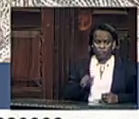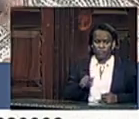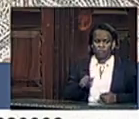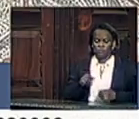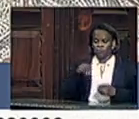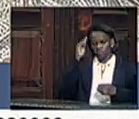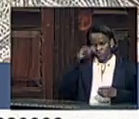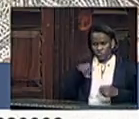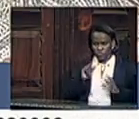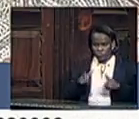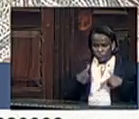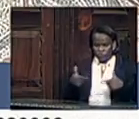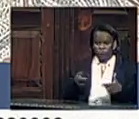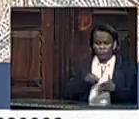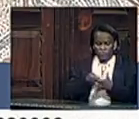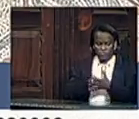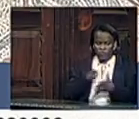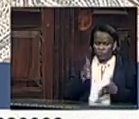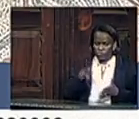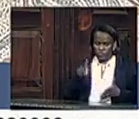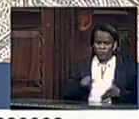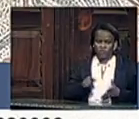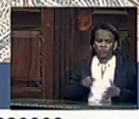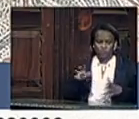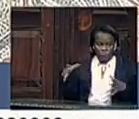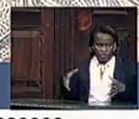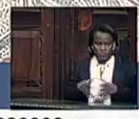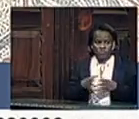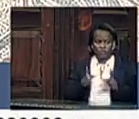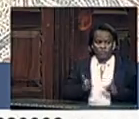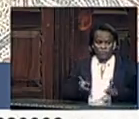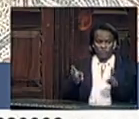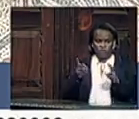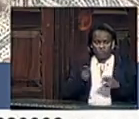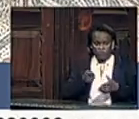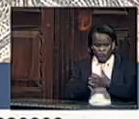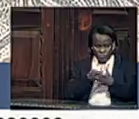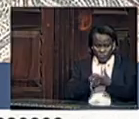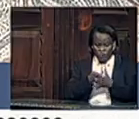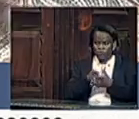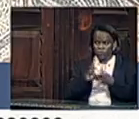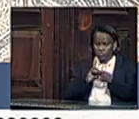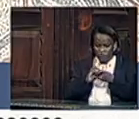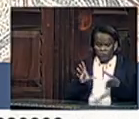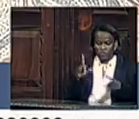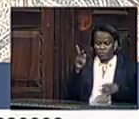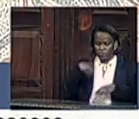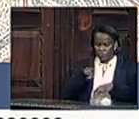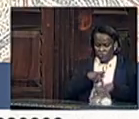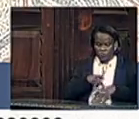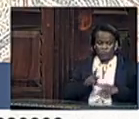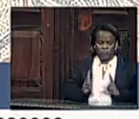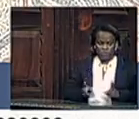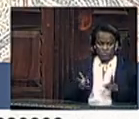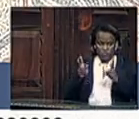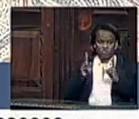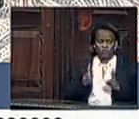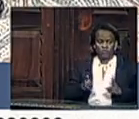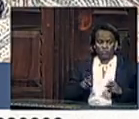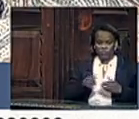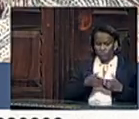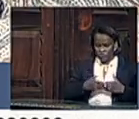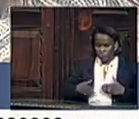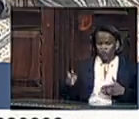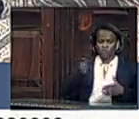lutar. Participou efetivamente da luta pela redemocratização deste país. E continuou exatamente